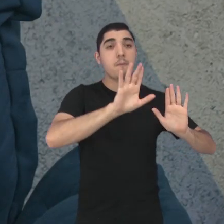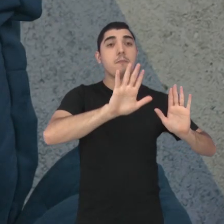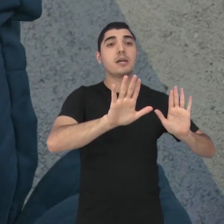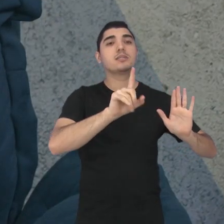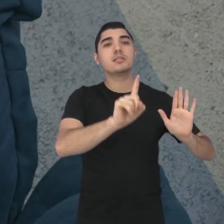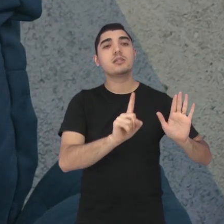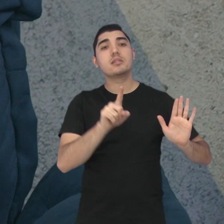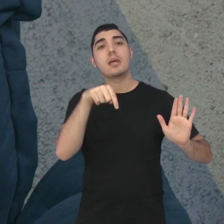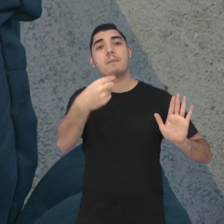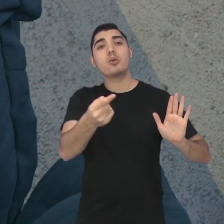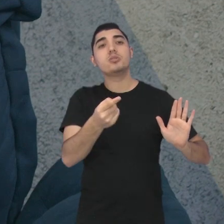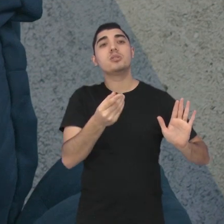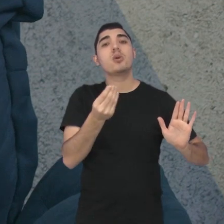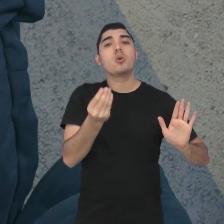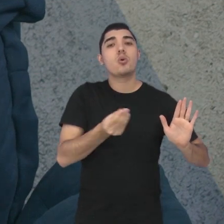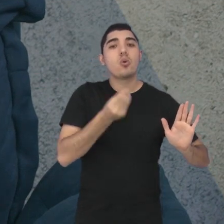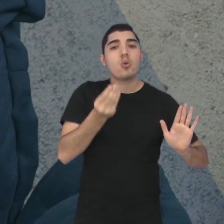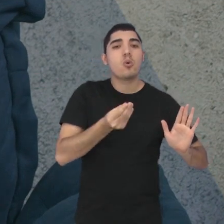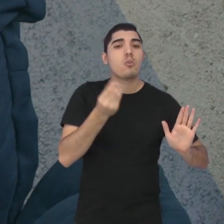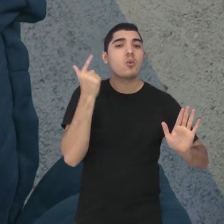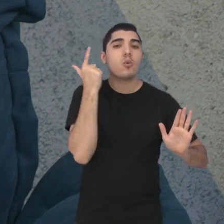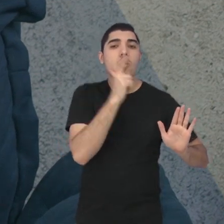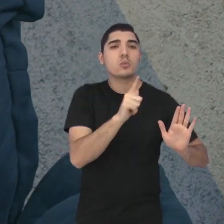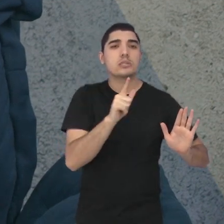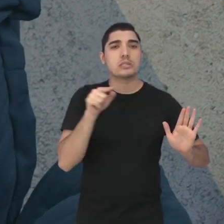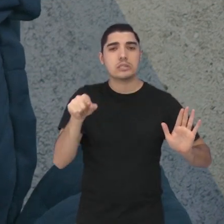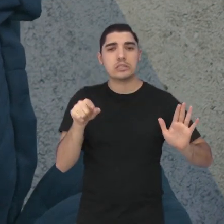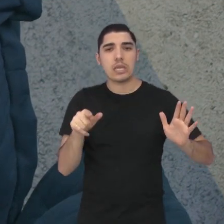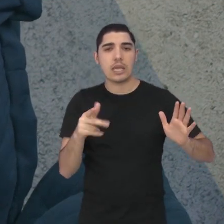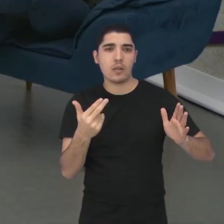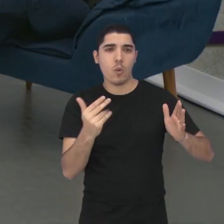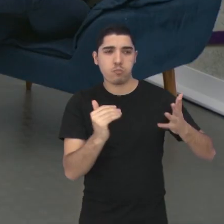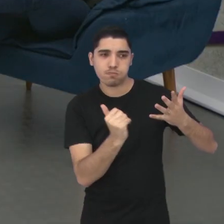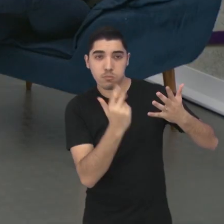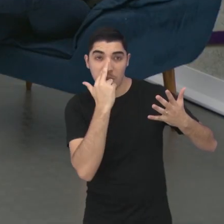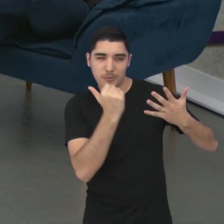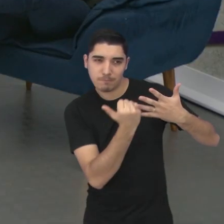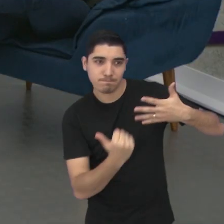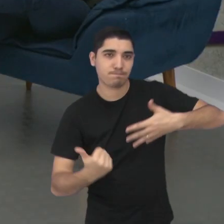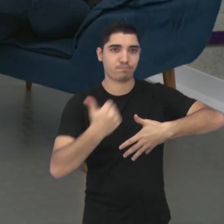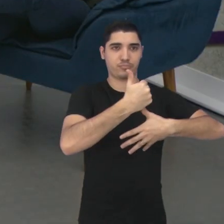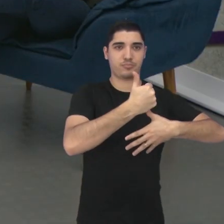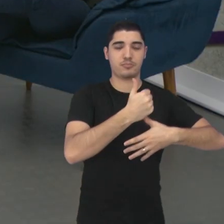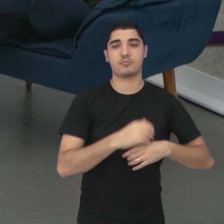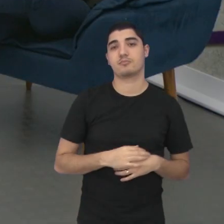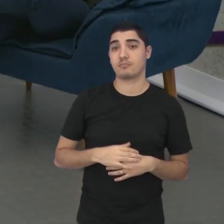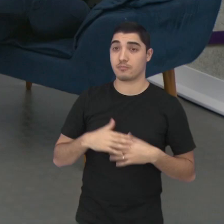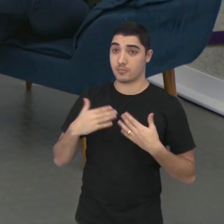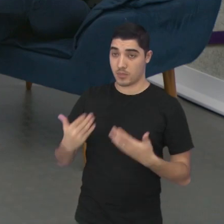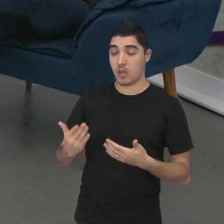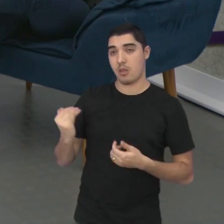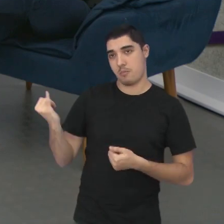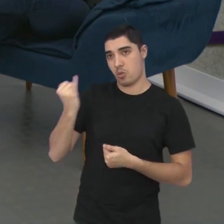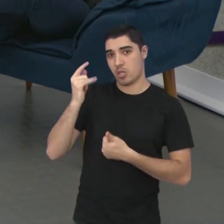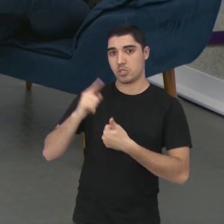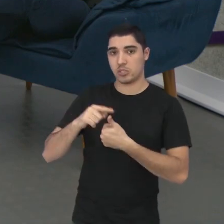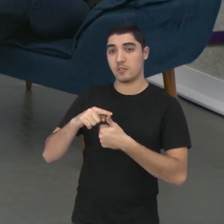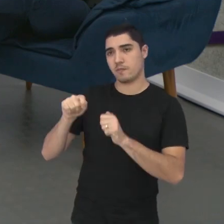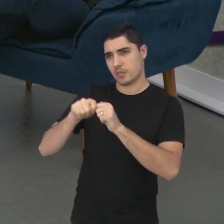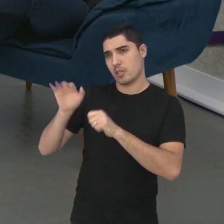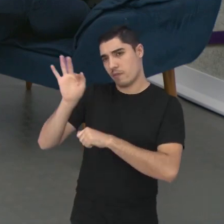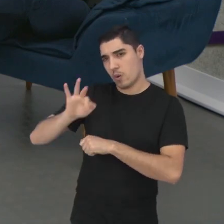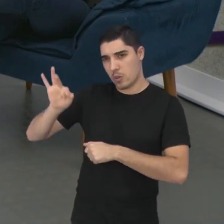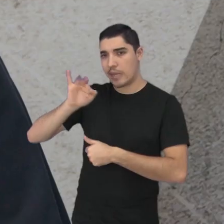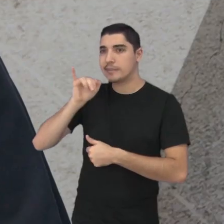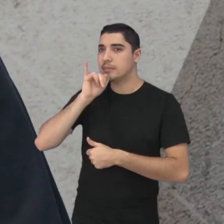Ou para sair mais à frente? Então, eu acredito que você ter uma formação de qualidade. Geralmente, quando